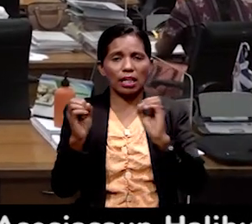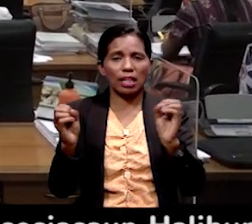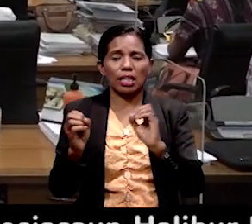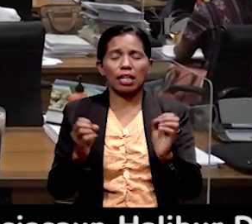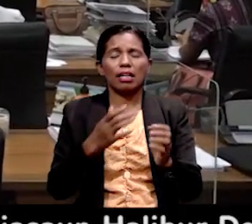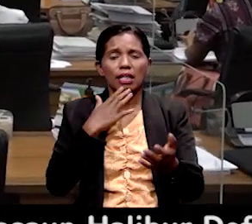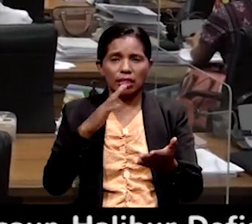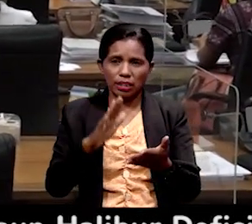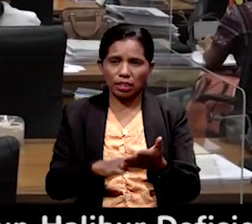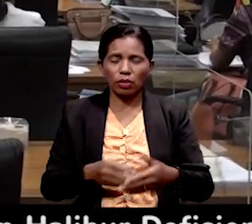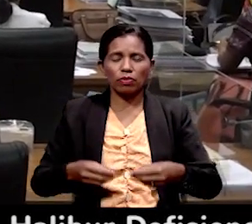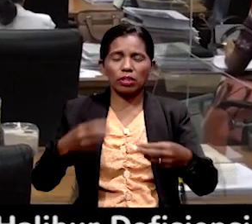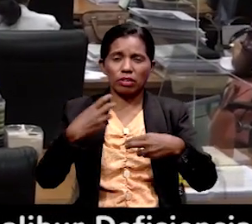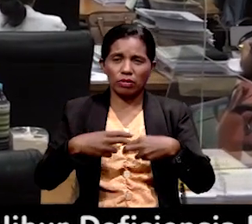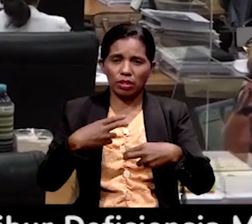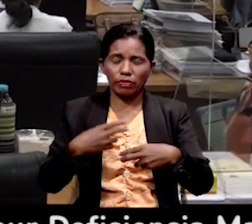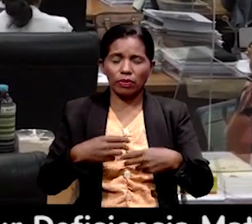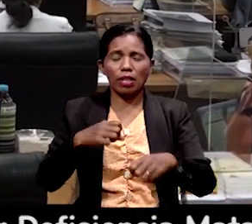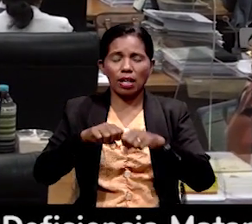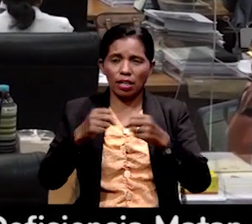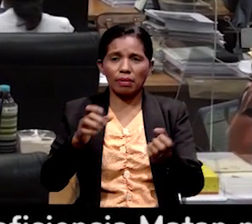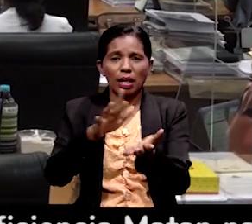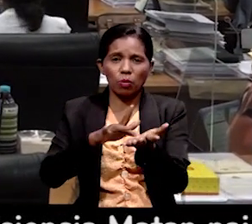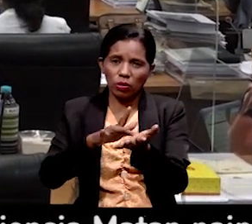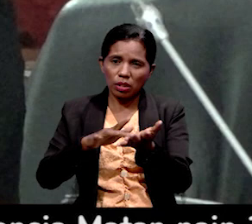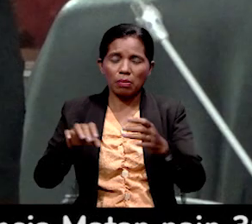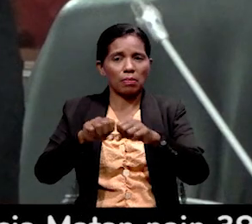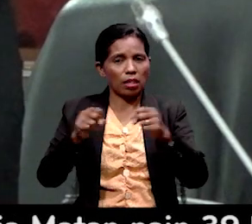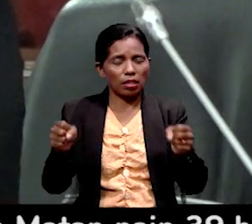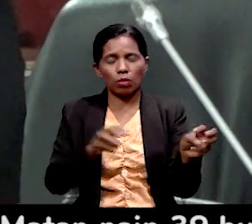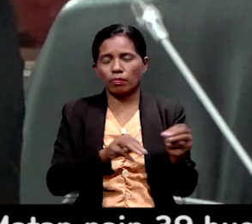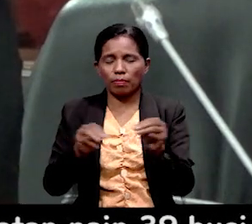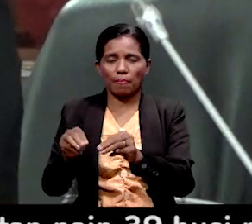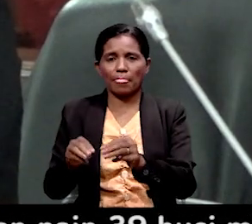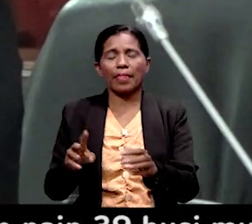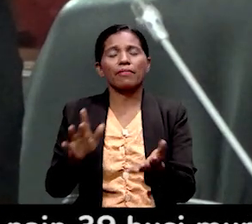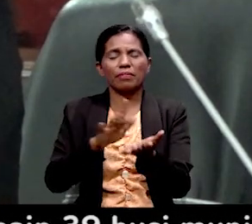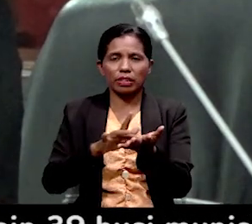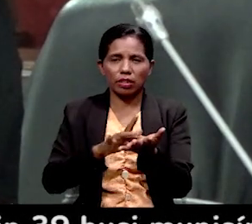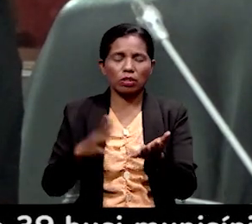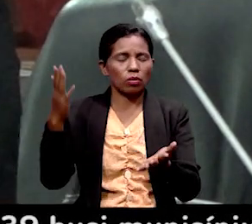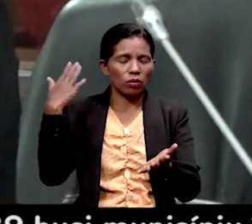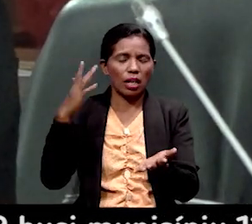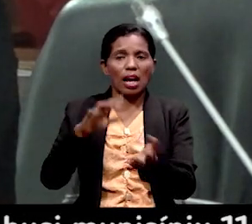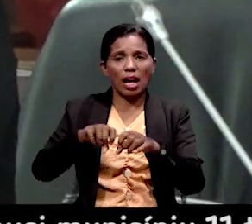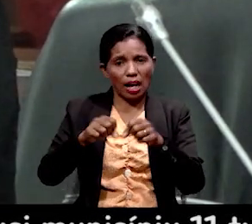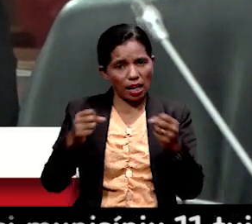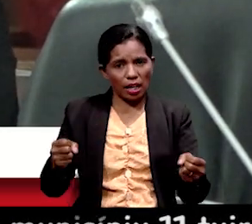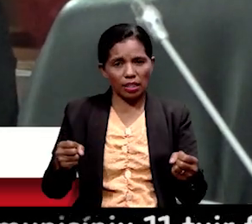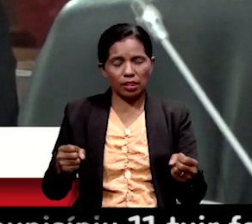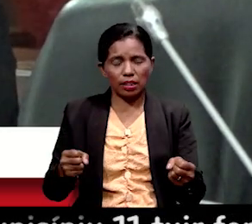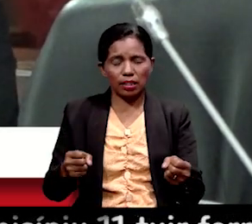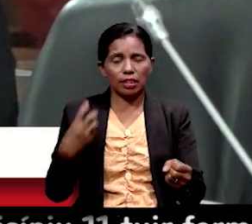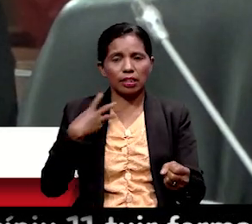da temperatura e o congelador nebe tal vacina. Vacina era nem, lojo nem atkes e tempo nebe mag,